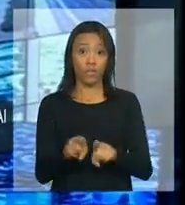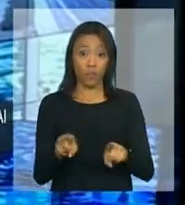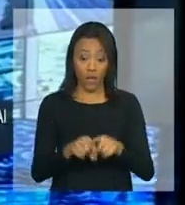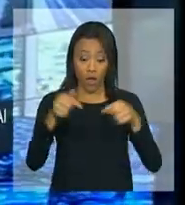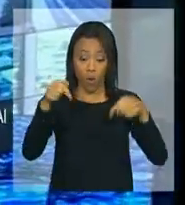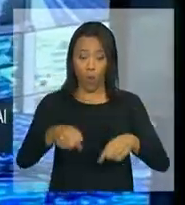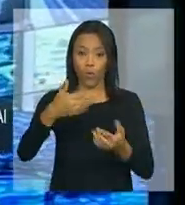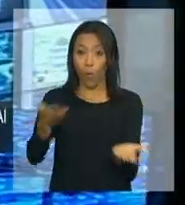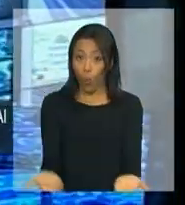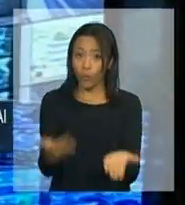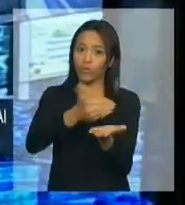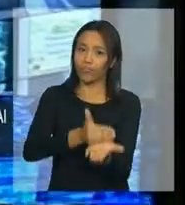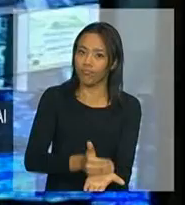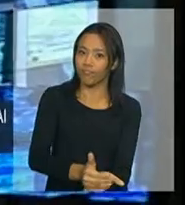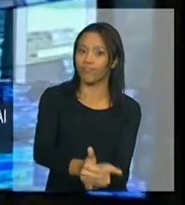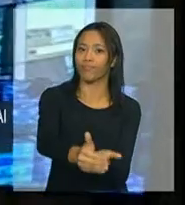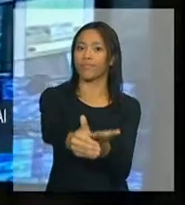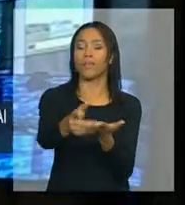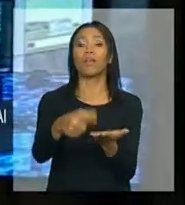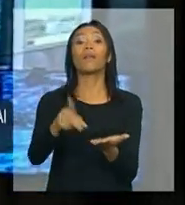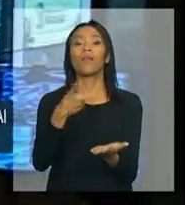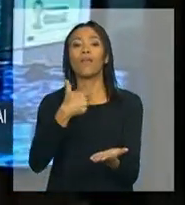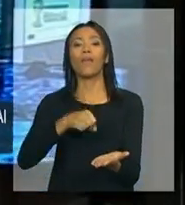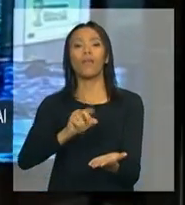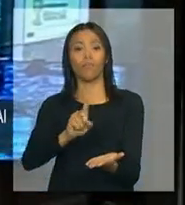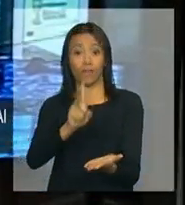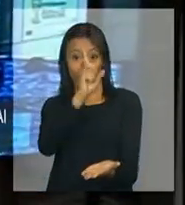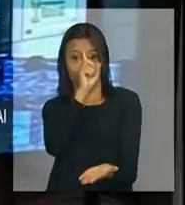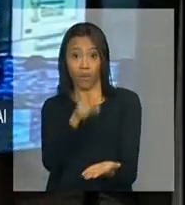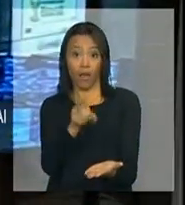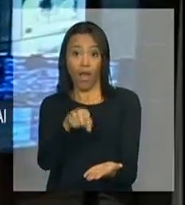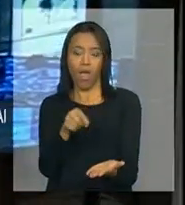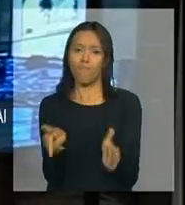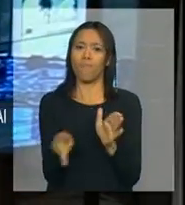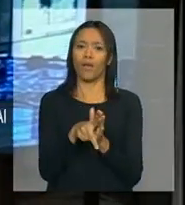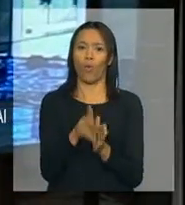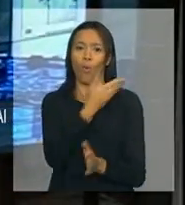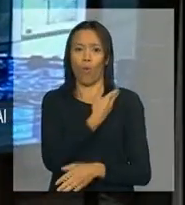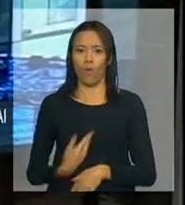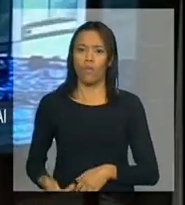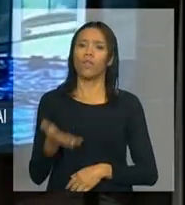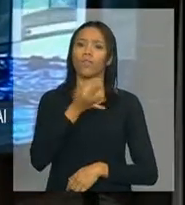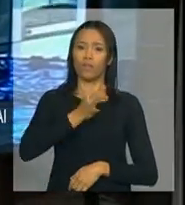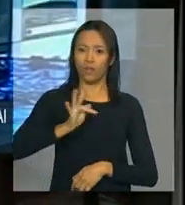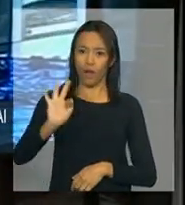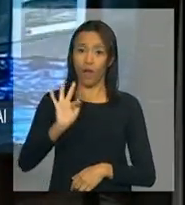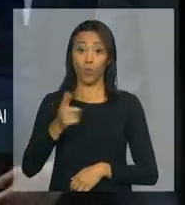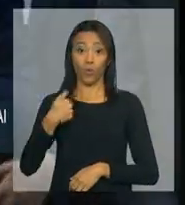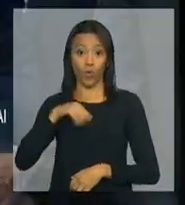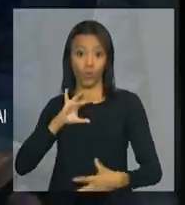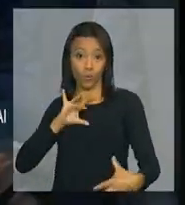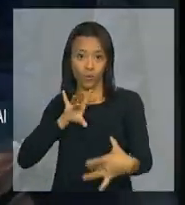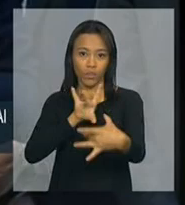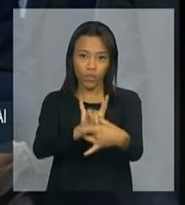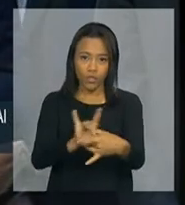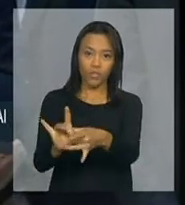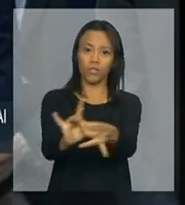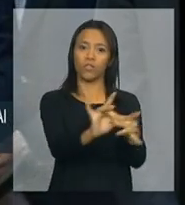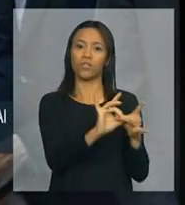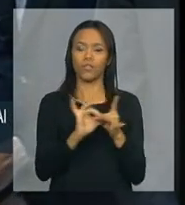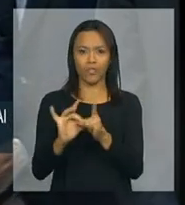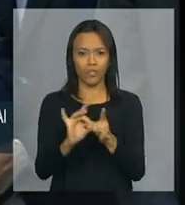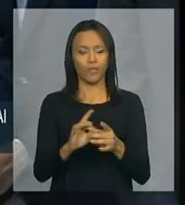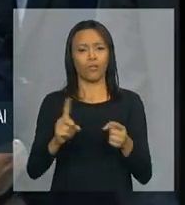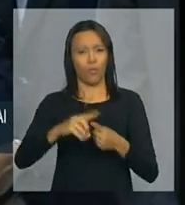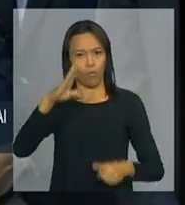nós passamos esses centros, o comando é do governo federal, com o Centro Nacional, estaremos juntos aqui, integrados com as